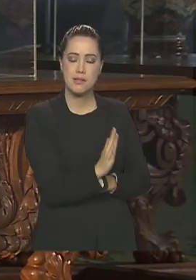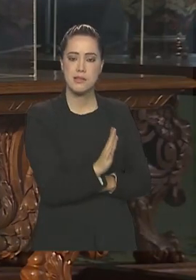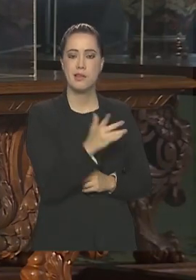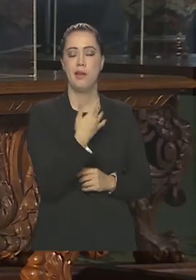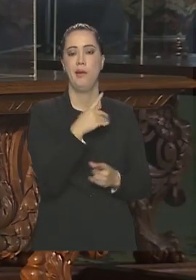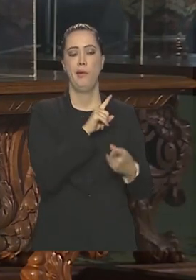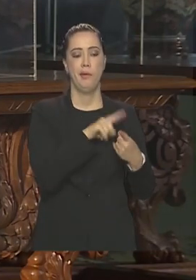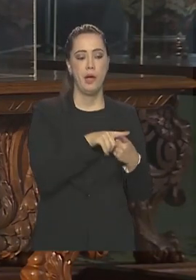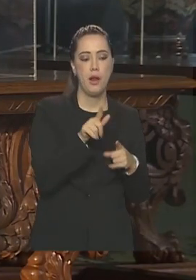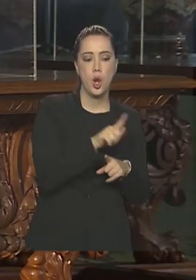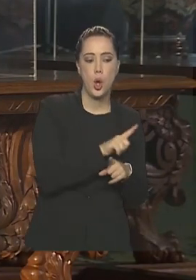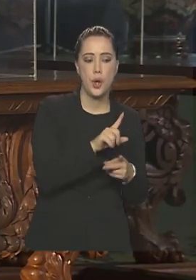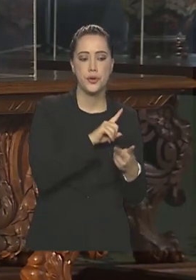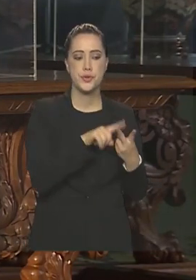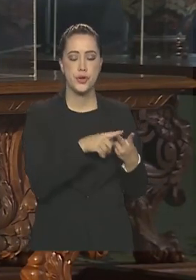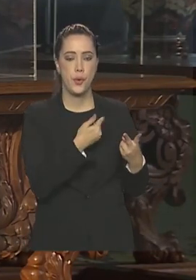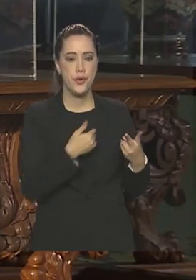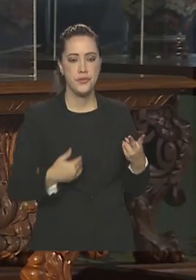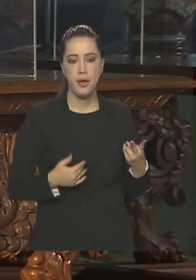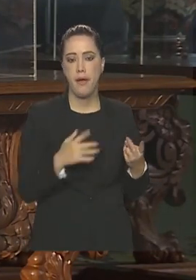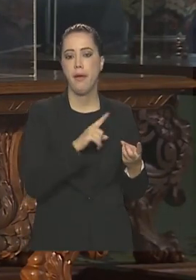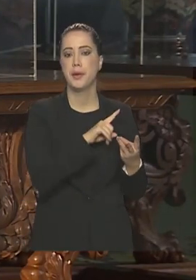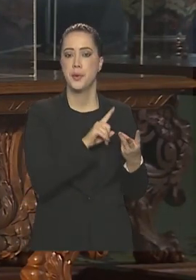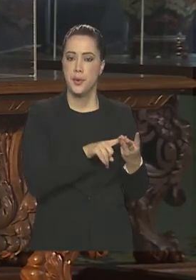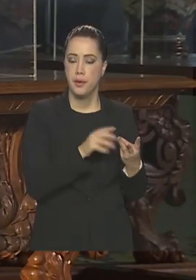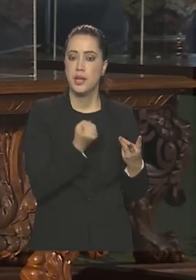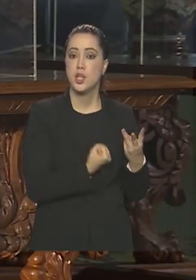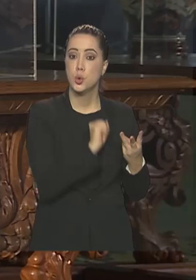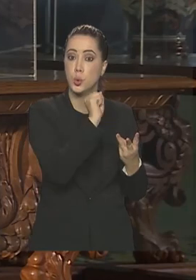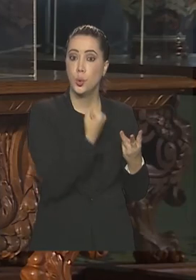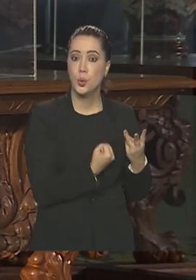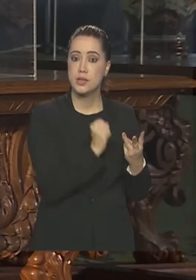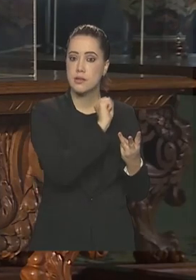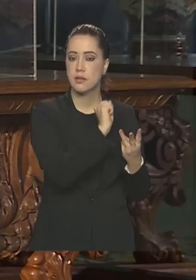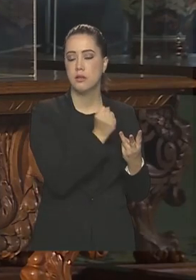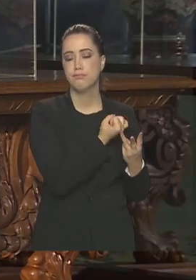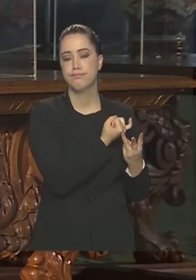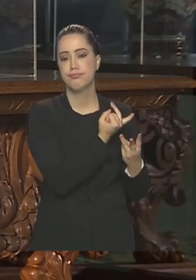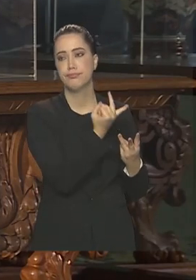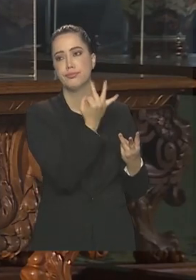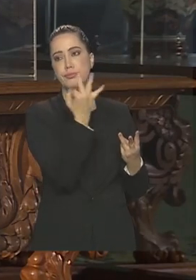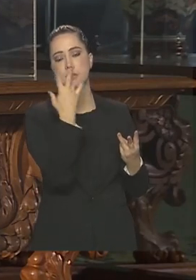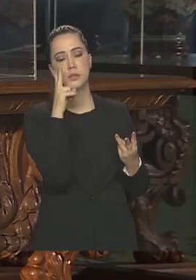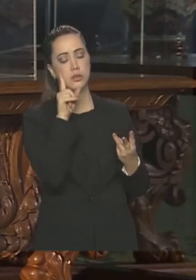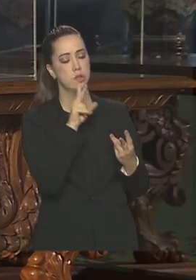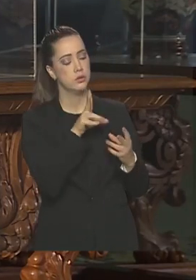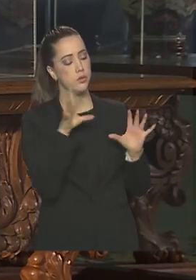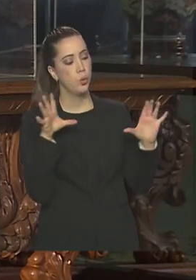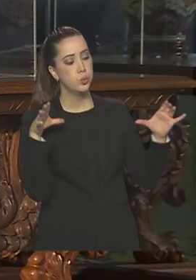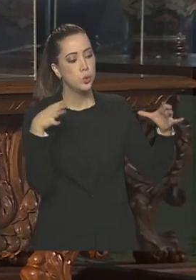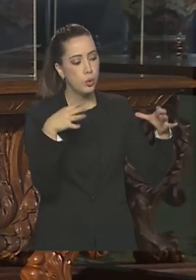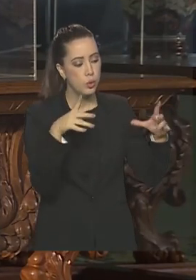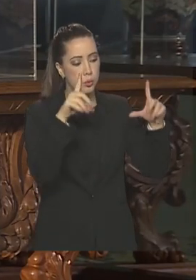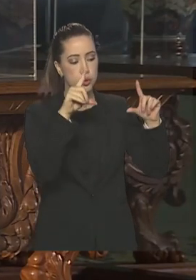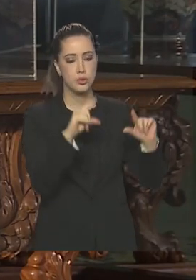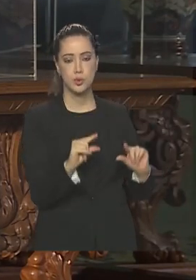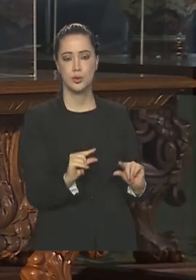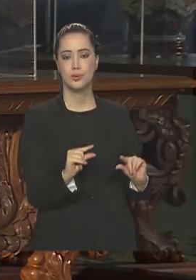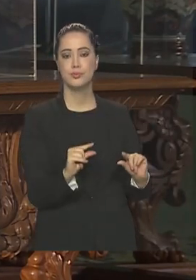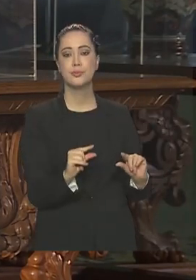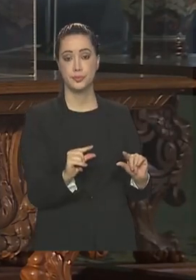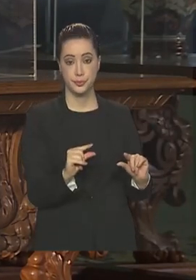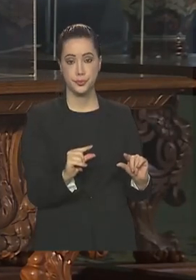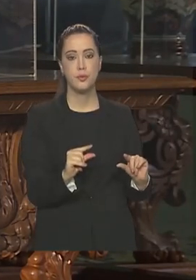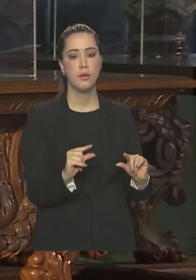por exemplo, comercial, poder público, industrial e também residencial, a gente observou uma redução significativa no